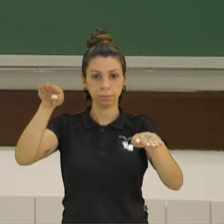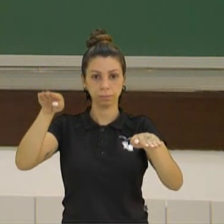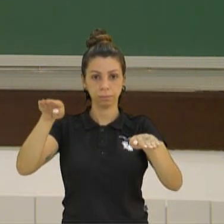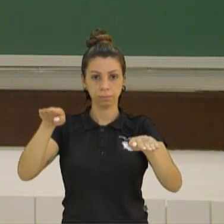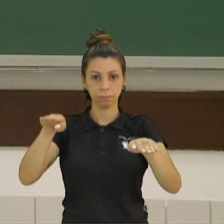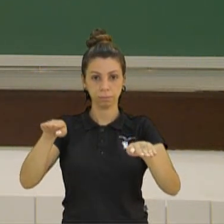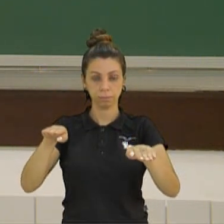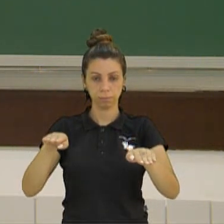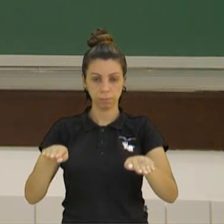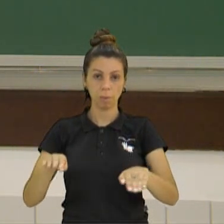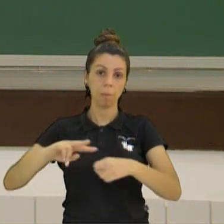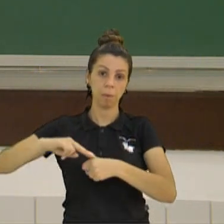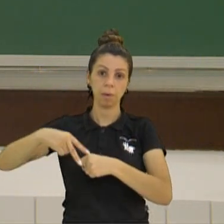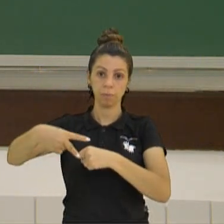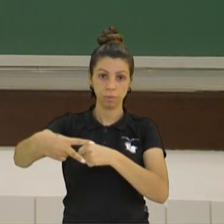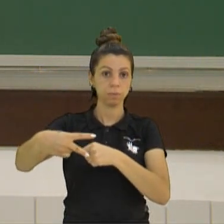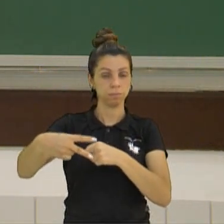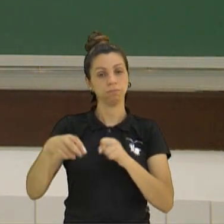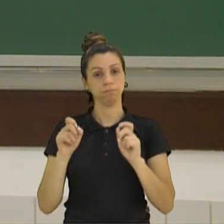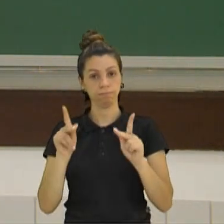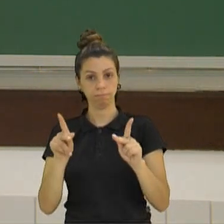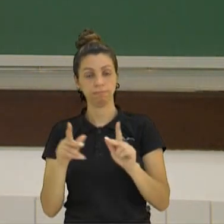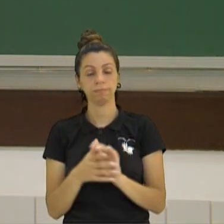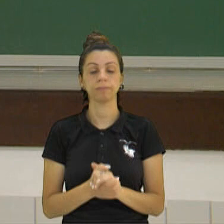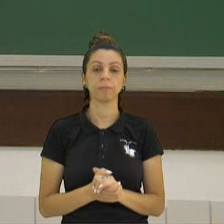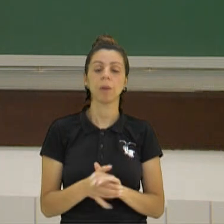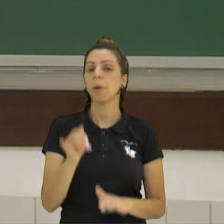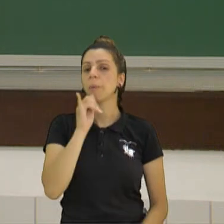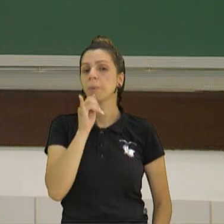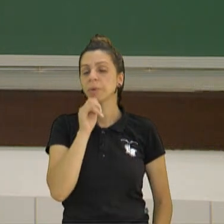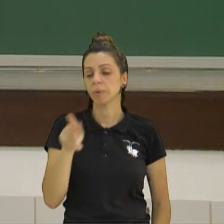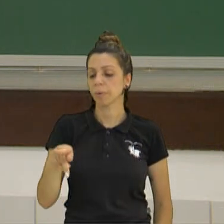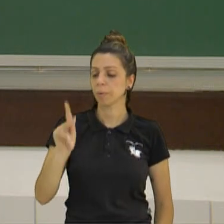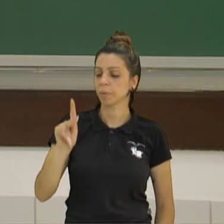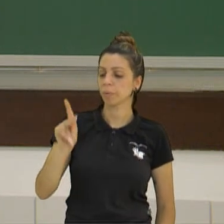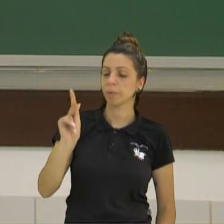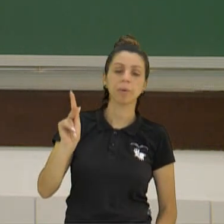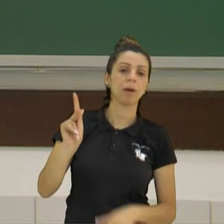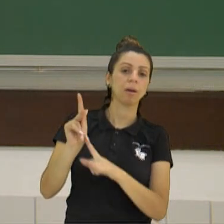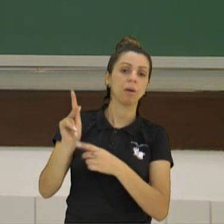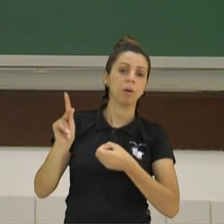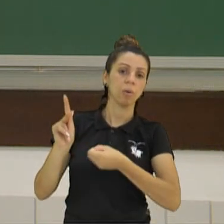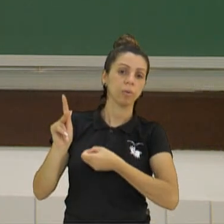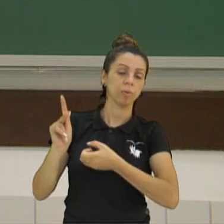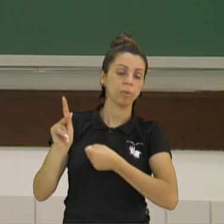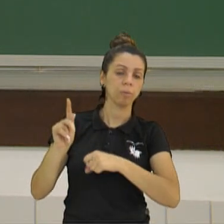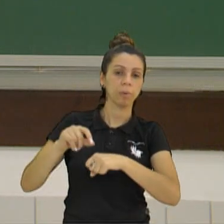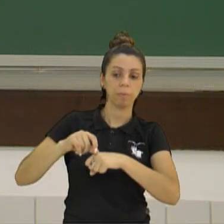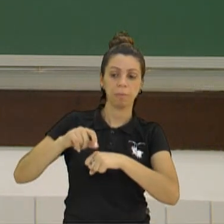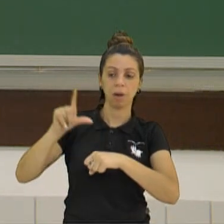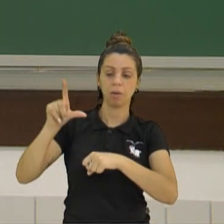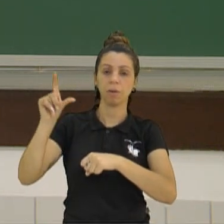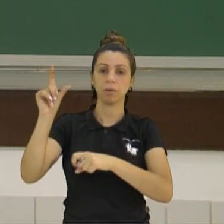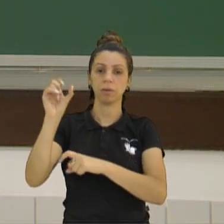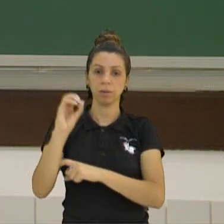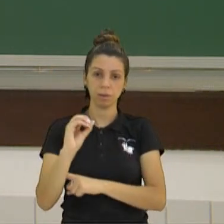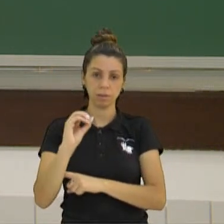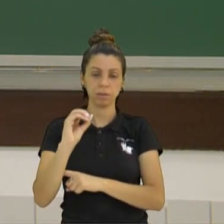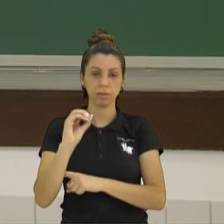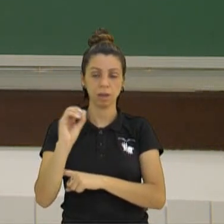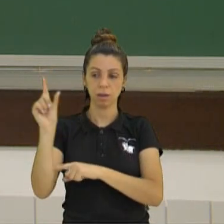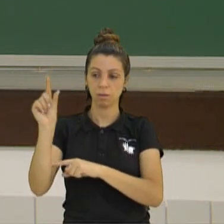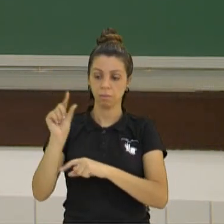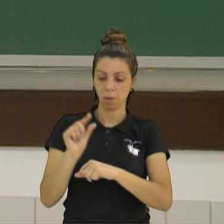Isso é consequência dessa ideia que nós estamos tratando. Tá? E se o K for um número maior que 0 e menor do que 1, ou seja, se ele for um